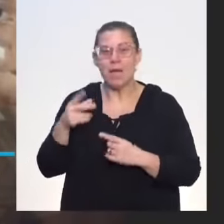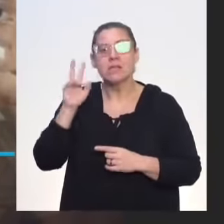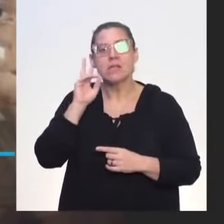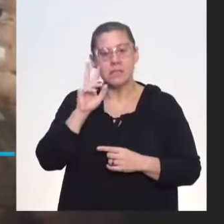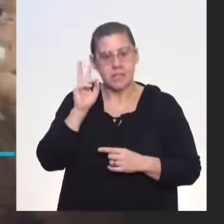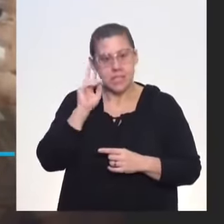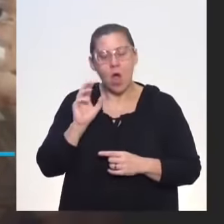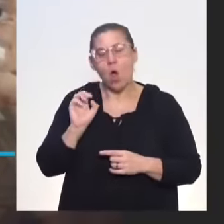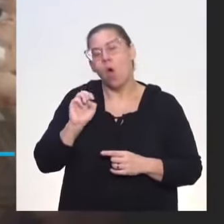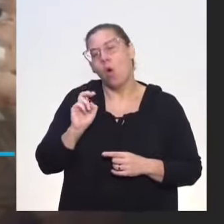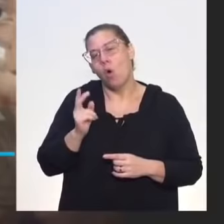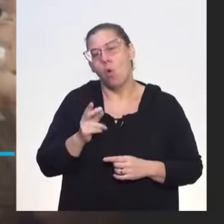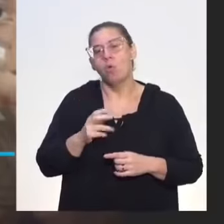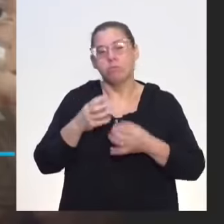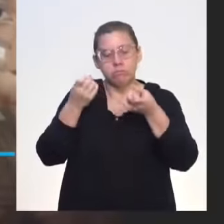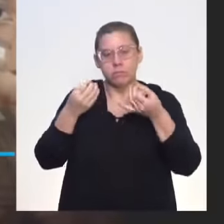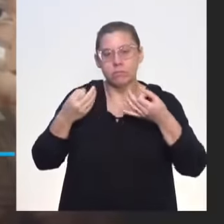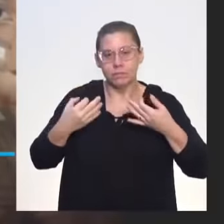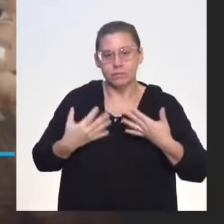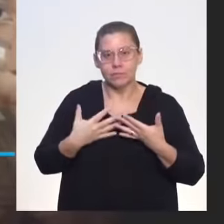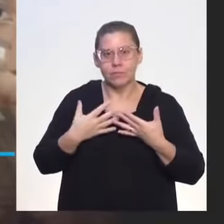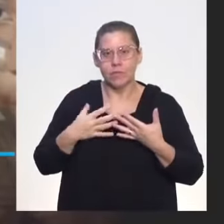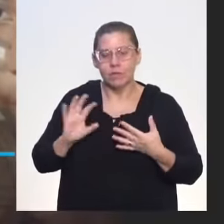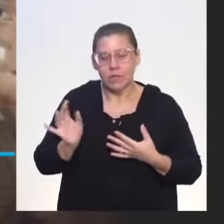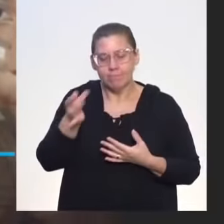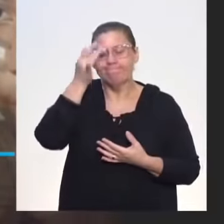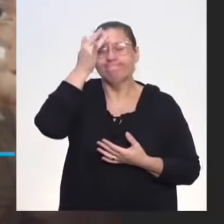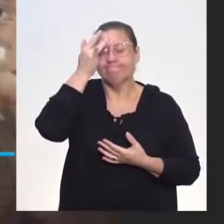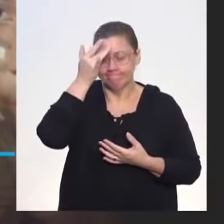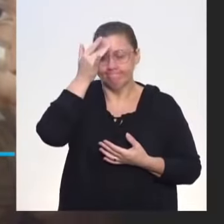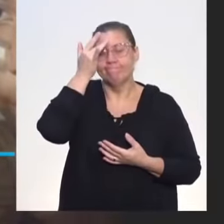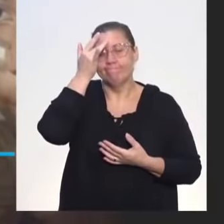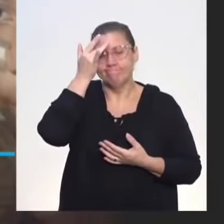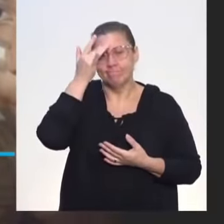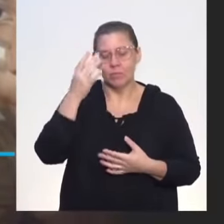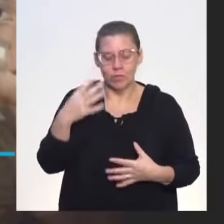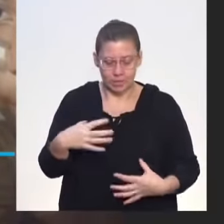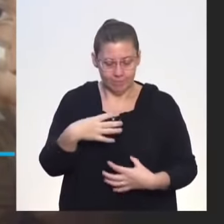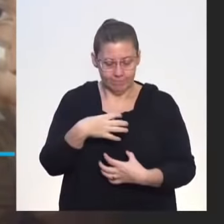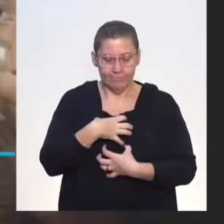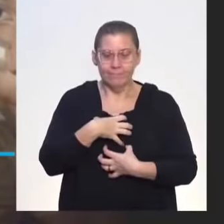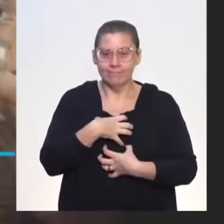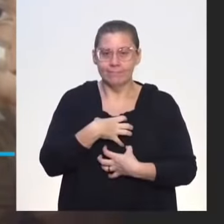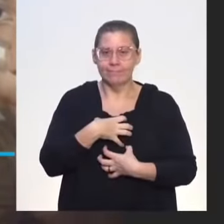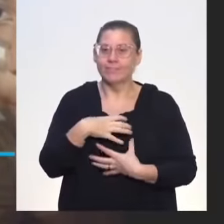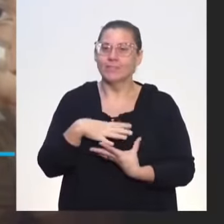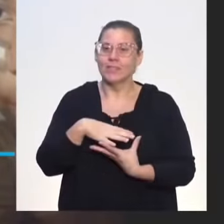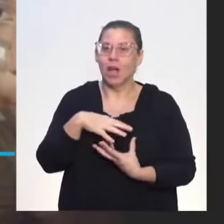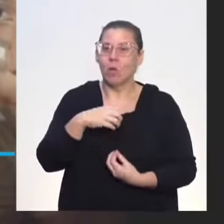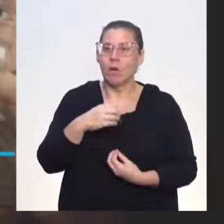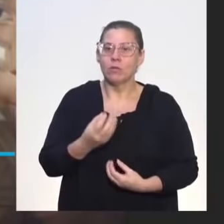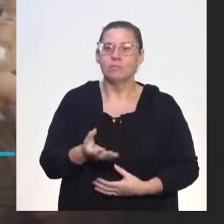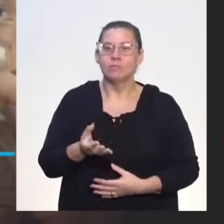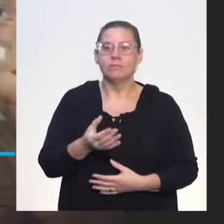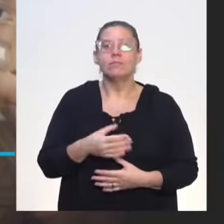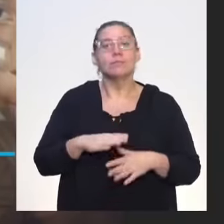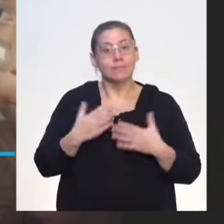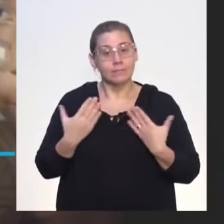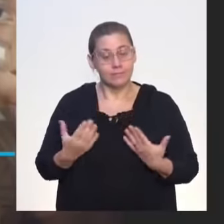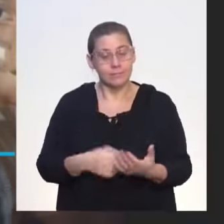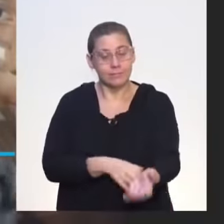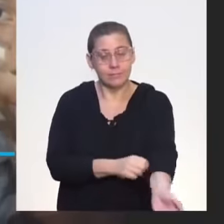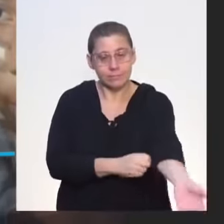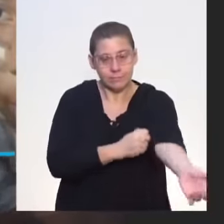história, aquela narrativa acaba ficando dentro do espírito dela, da alma dela, e isso faz com